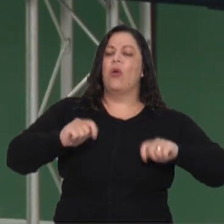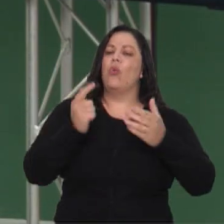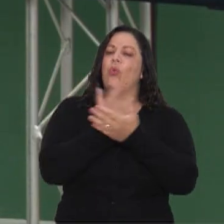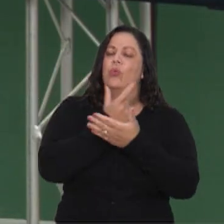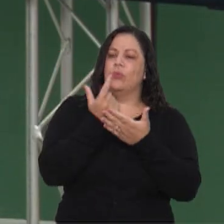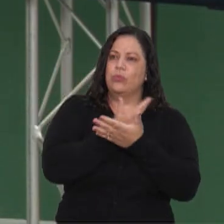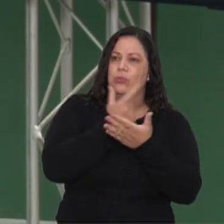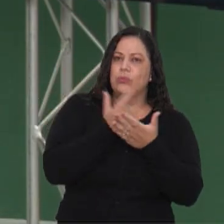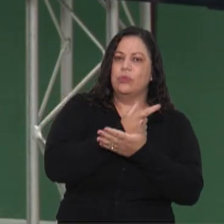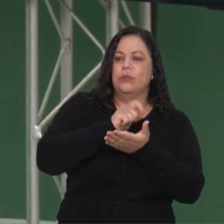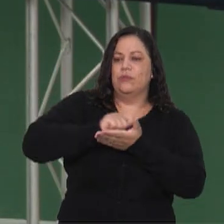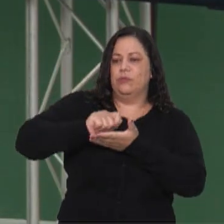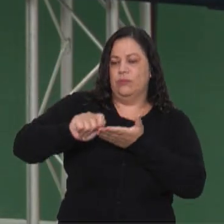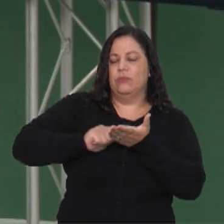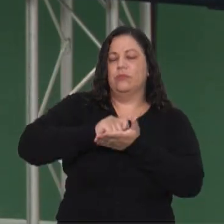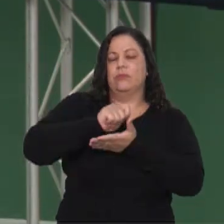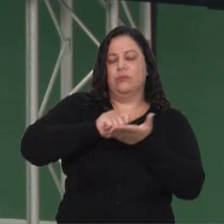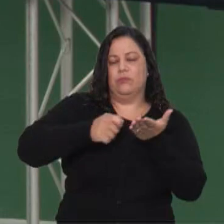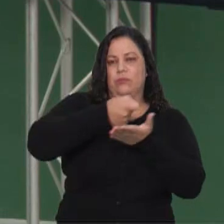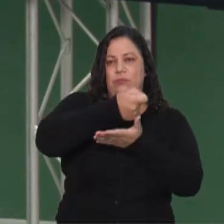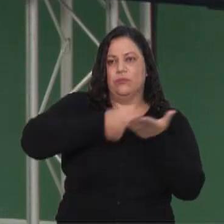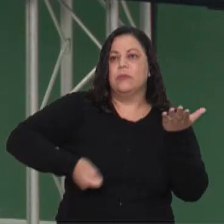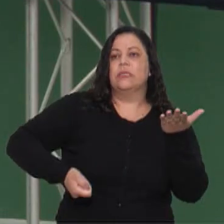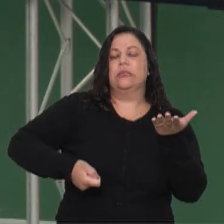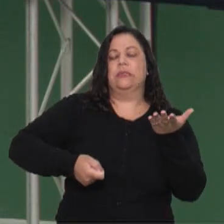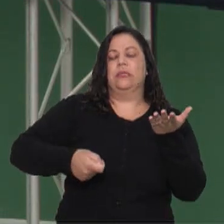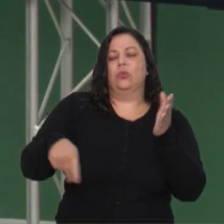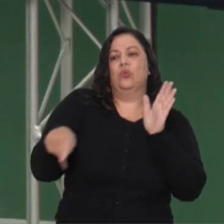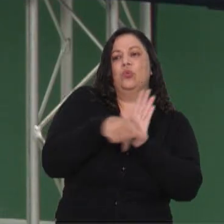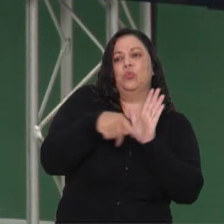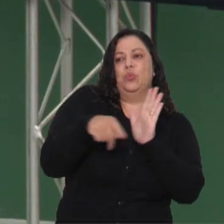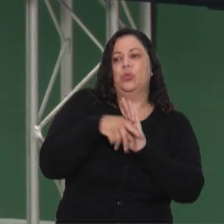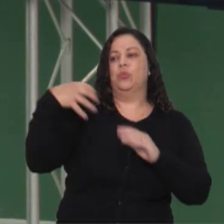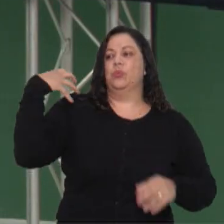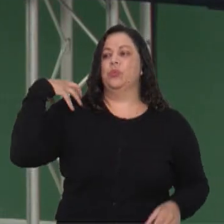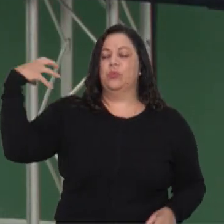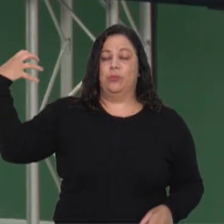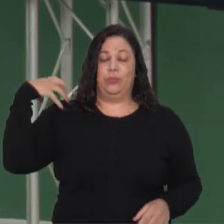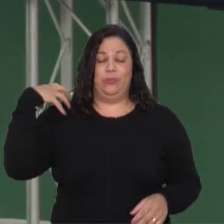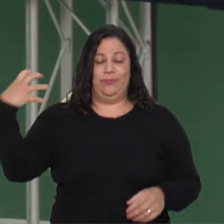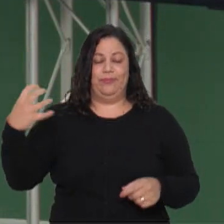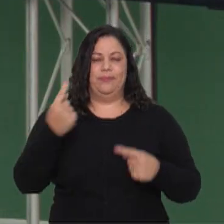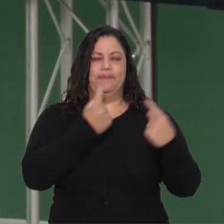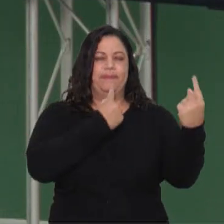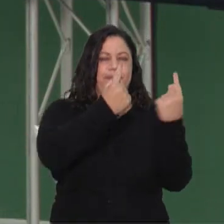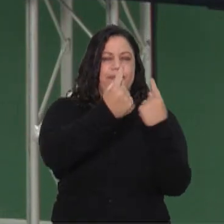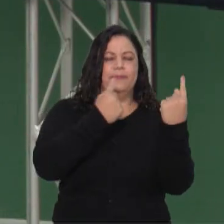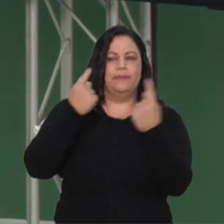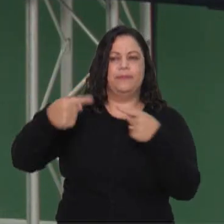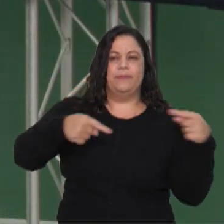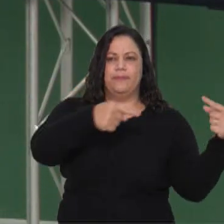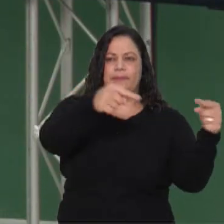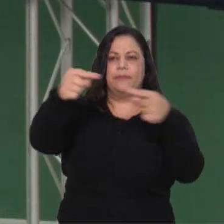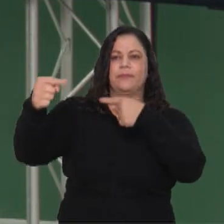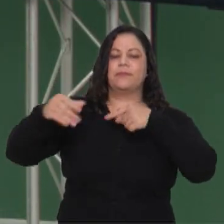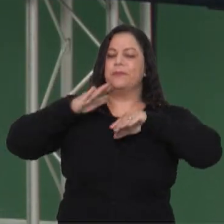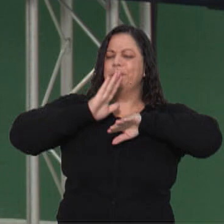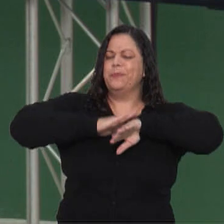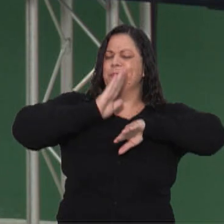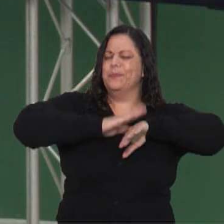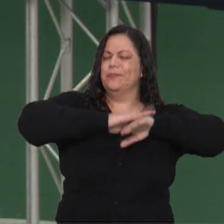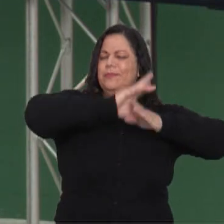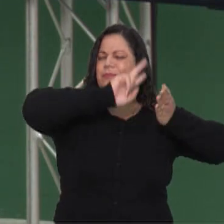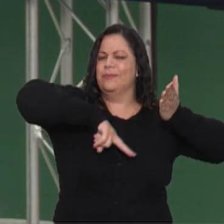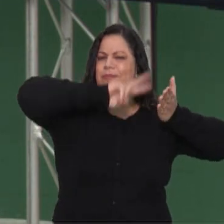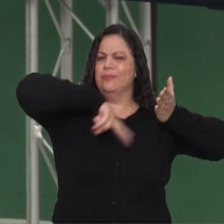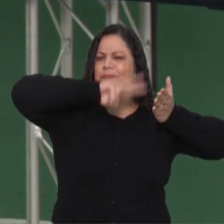Platão, é com certeza um dos diálogos mais lidos de Platão em todo o Ocidente. Por